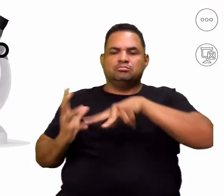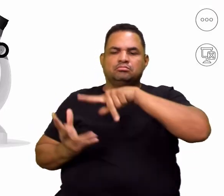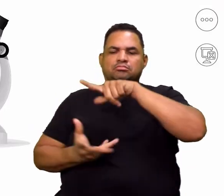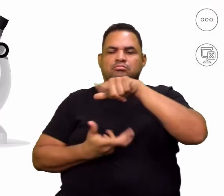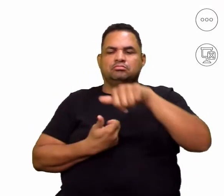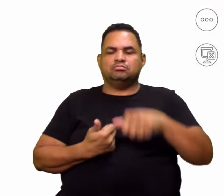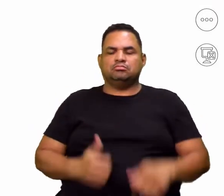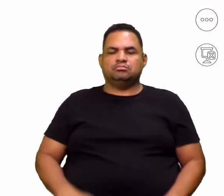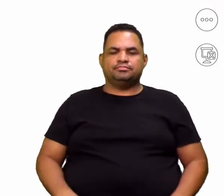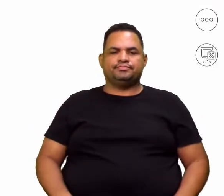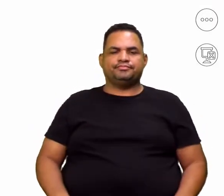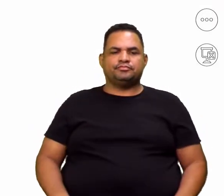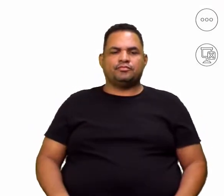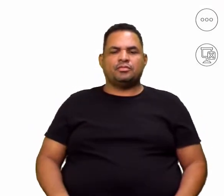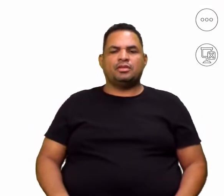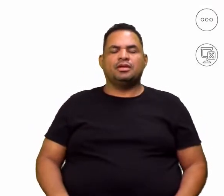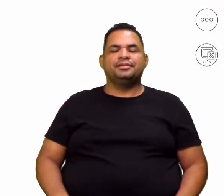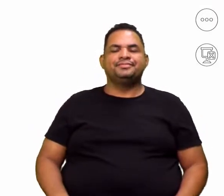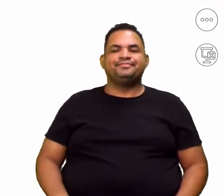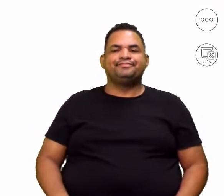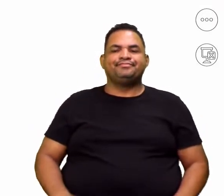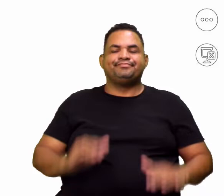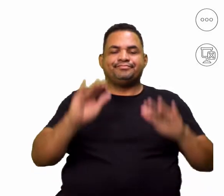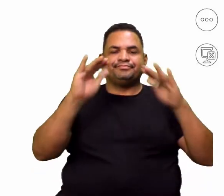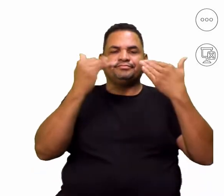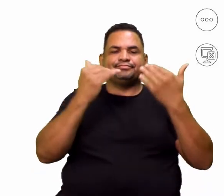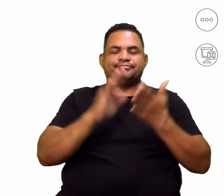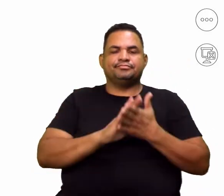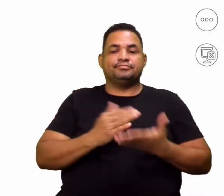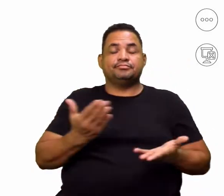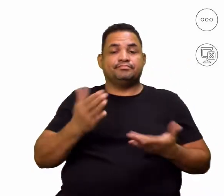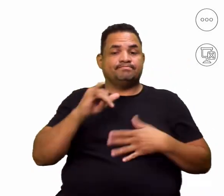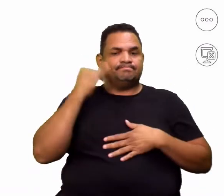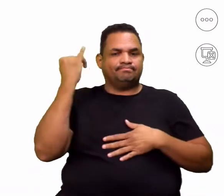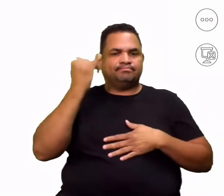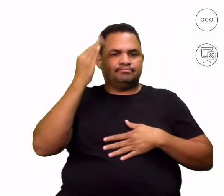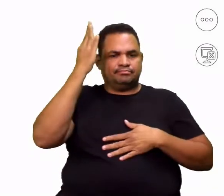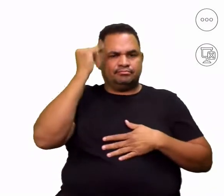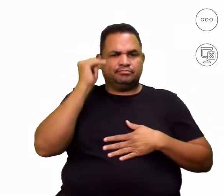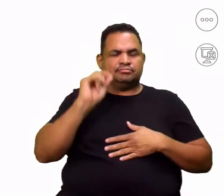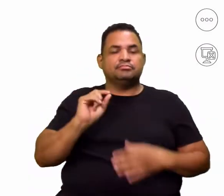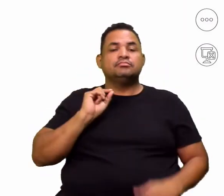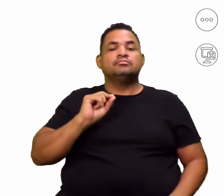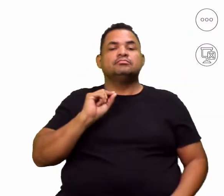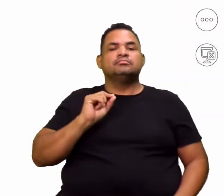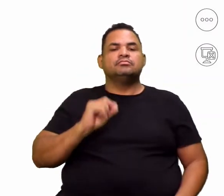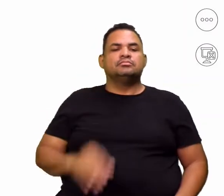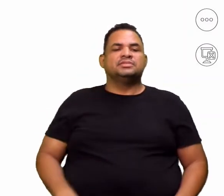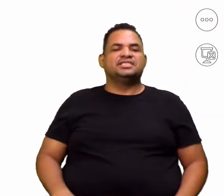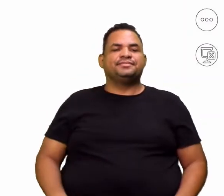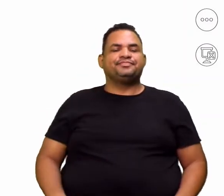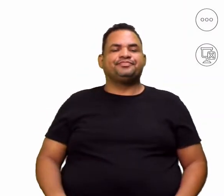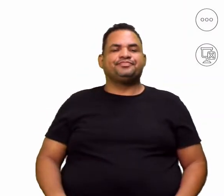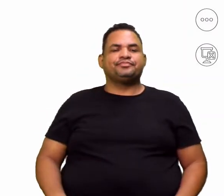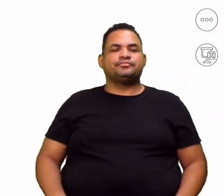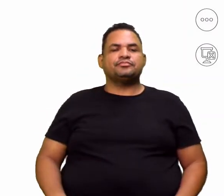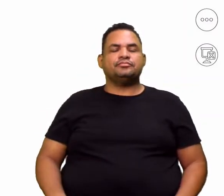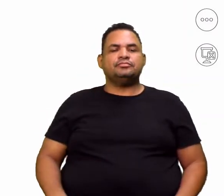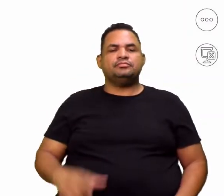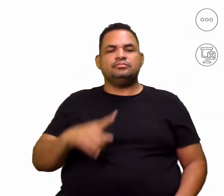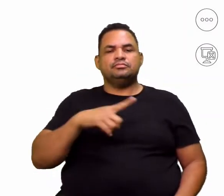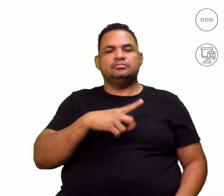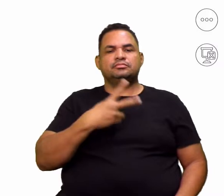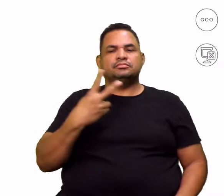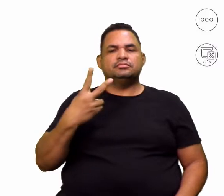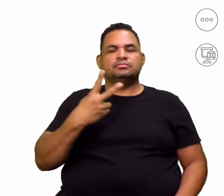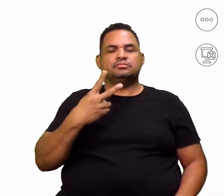né? Então, vamos prestar atenção. Mas antes é importante saber o quê? Que existem as